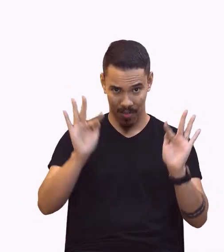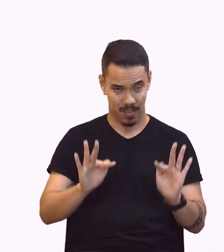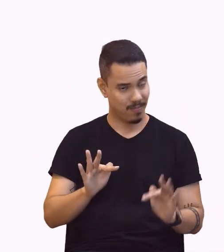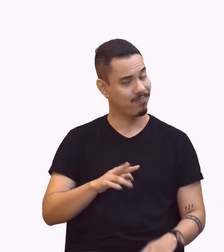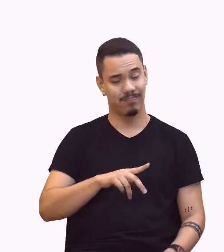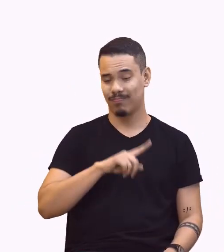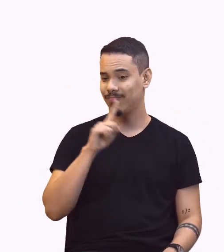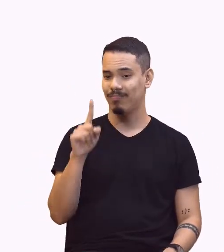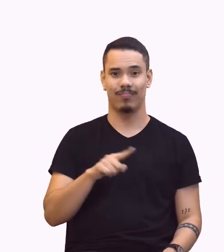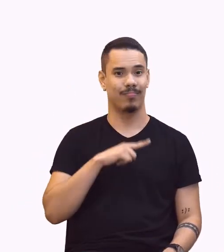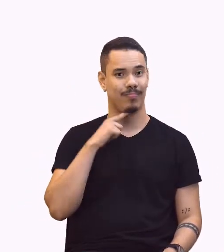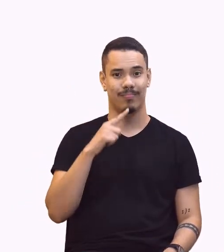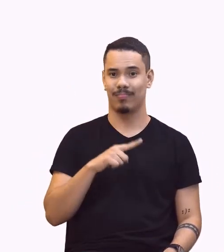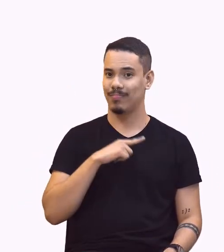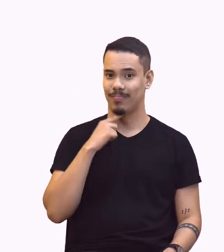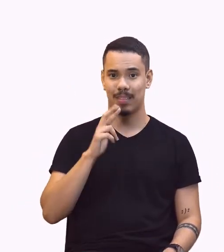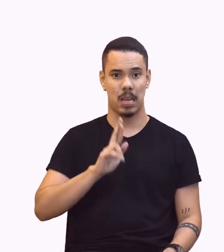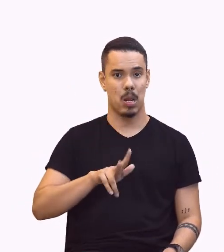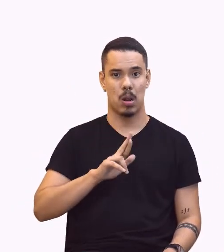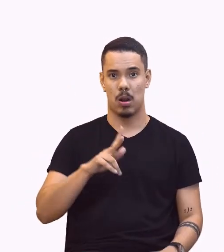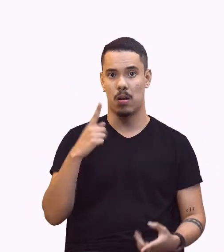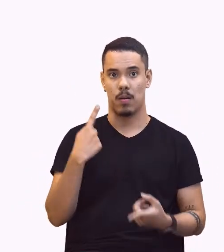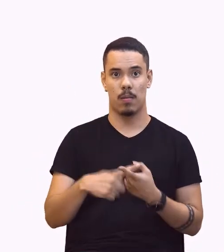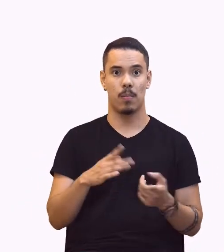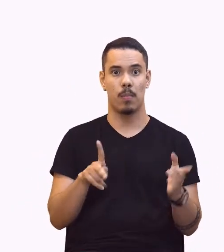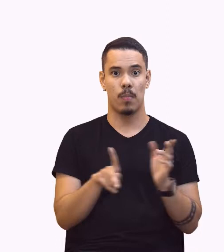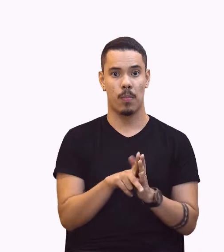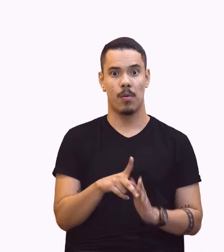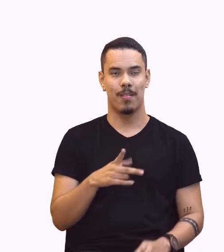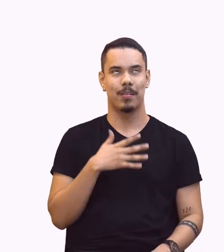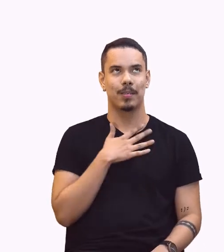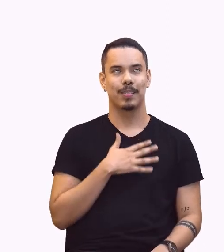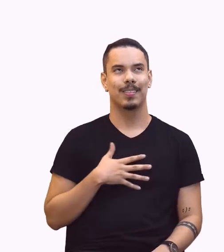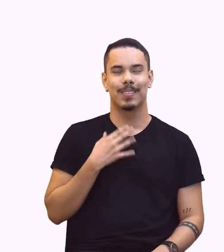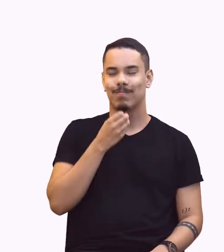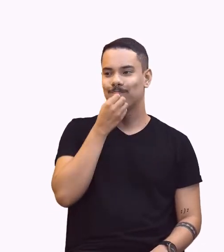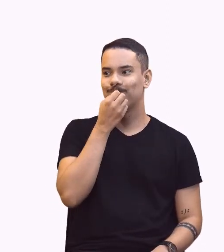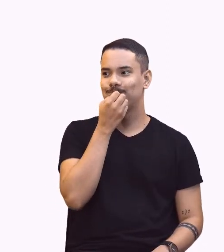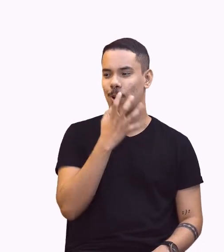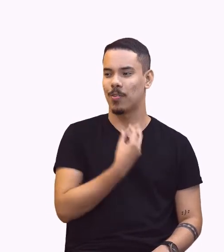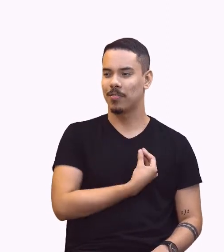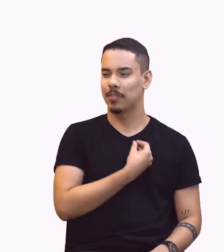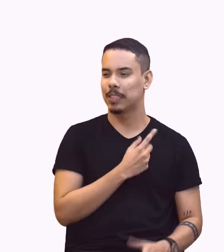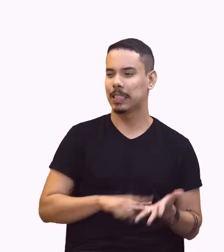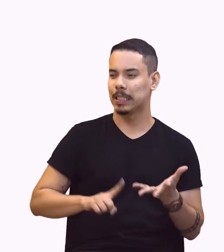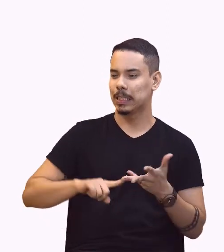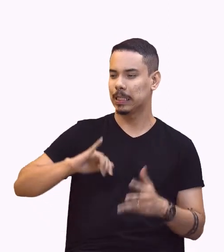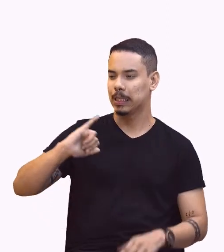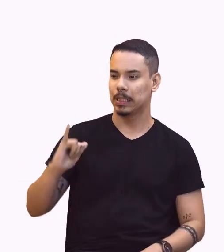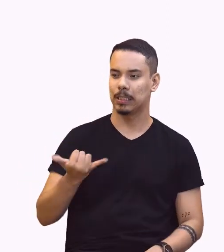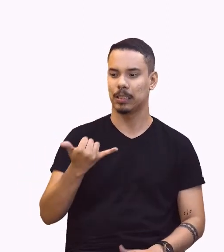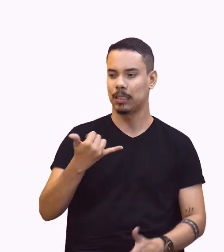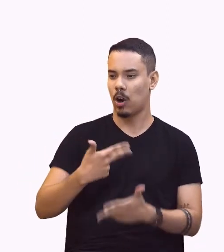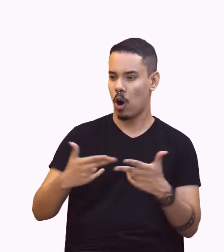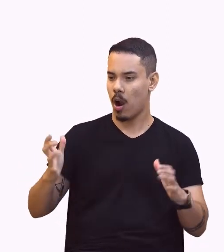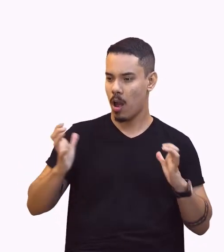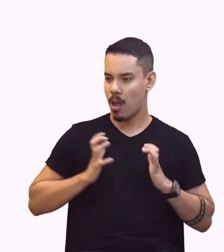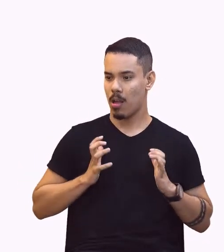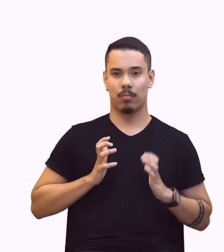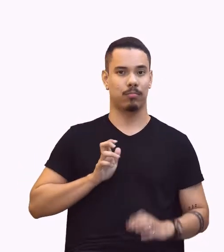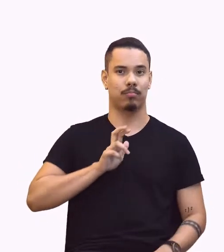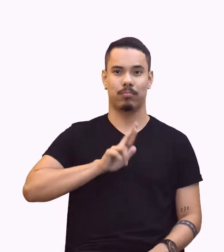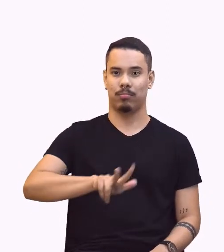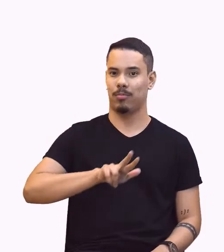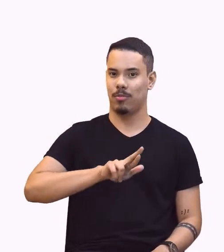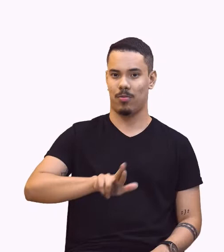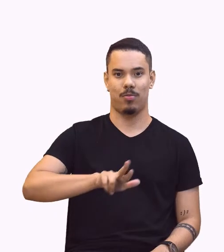Não, os prazeres da vida, a felicidade e os prazeres da vida não